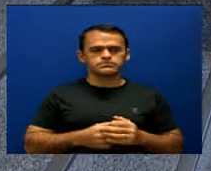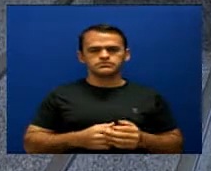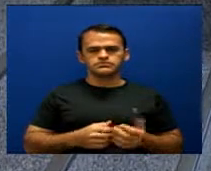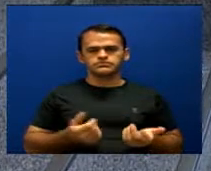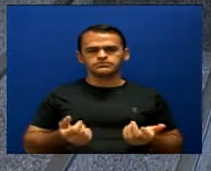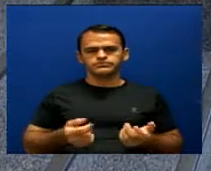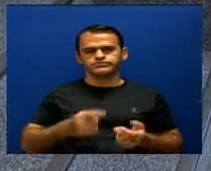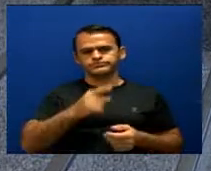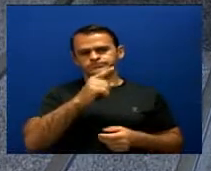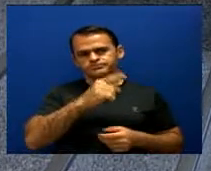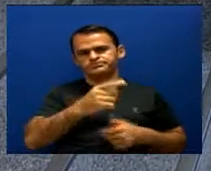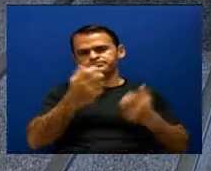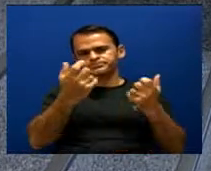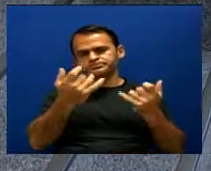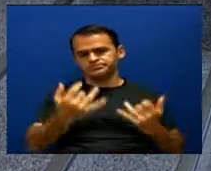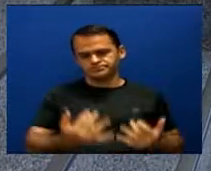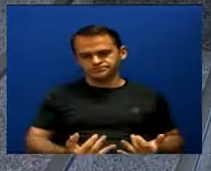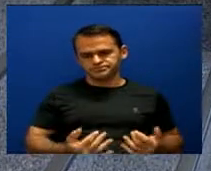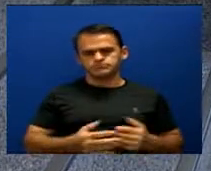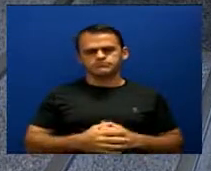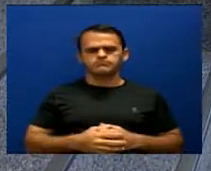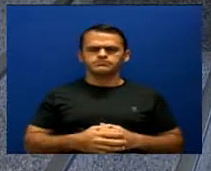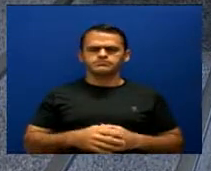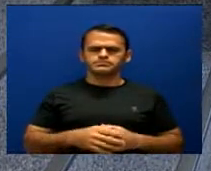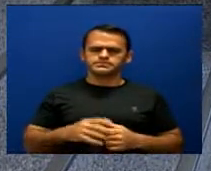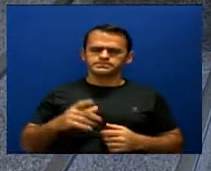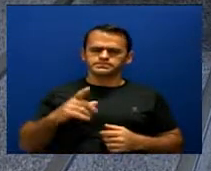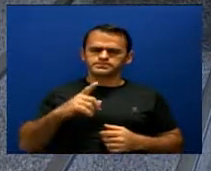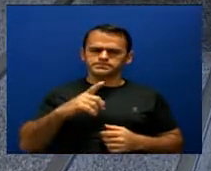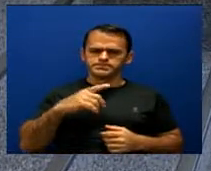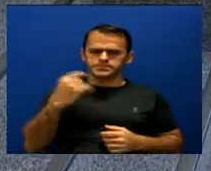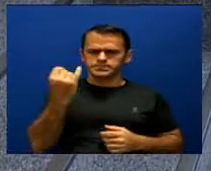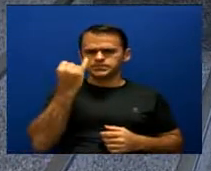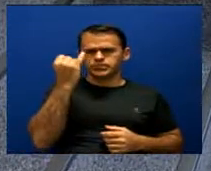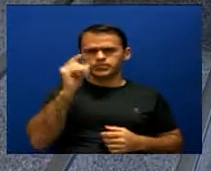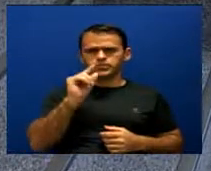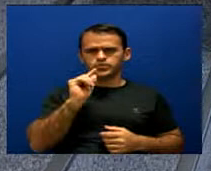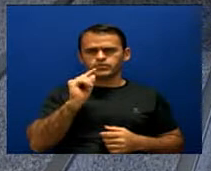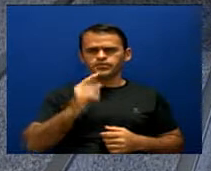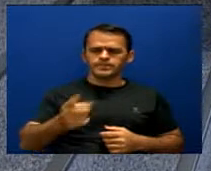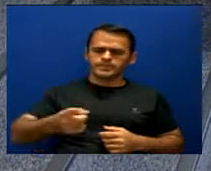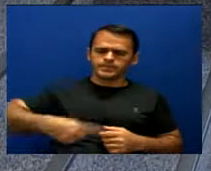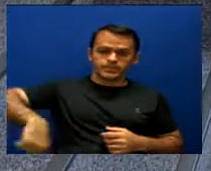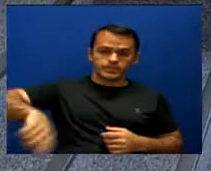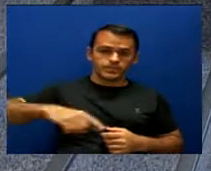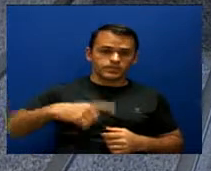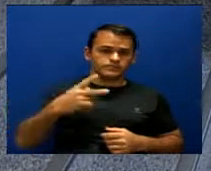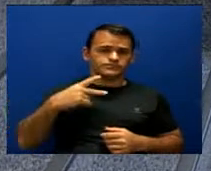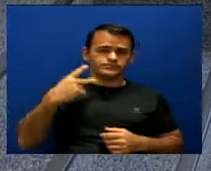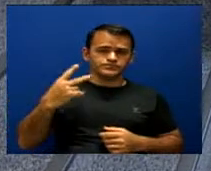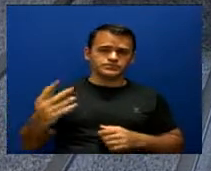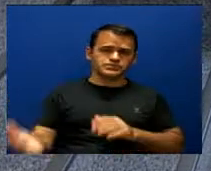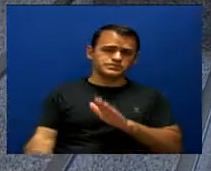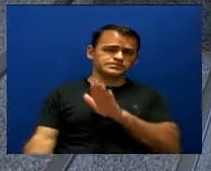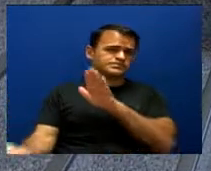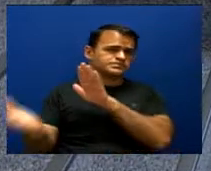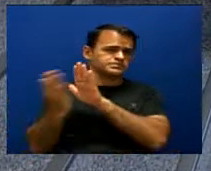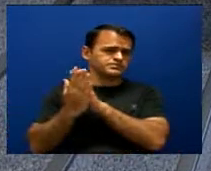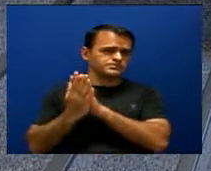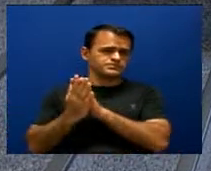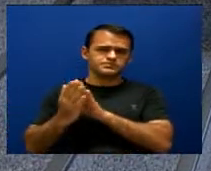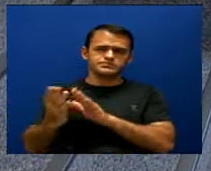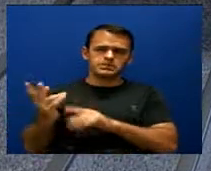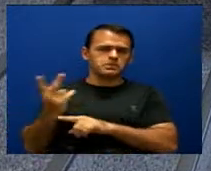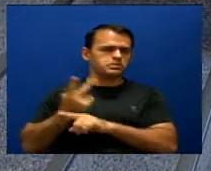Dentro disso que o senhor está falando, é muito importante porque nós, vereadores, recebemos diretamente da população que